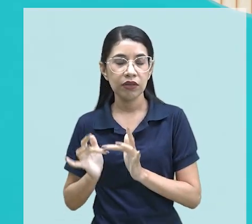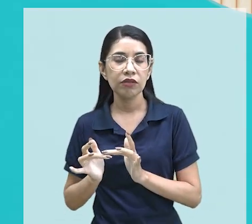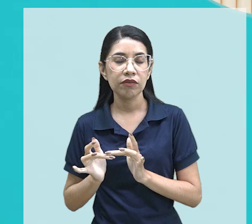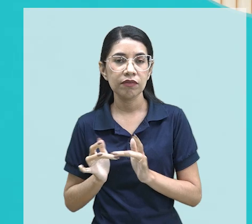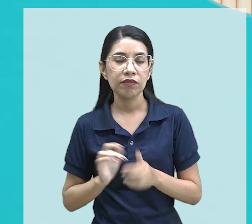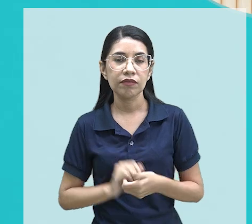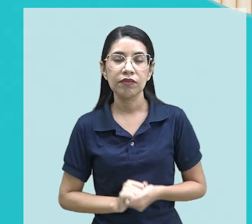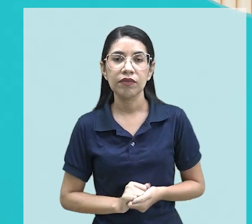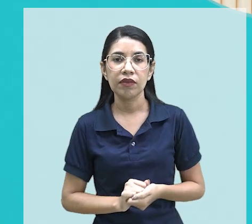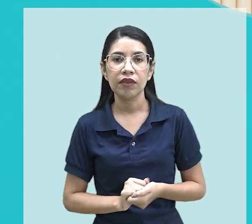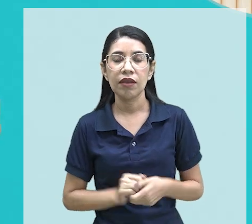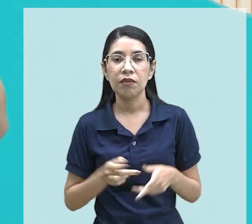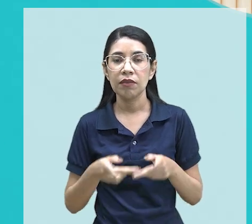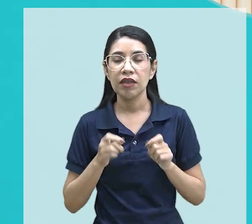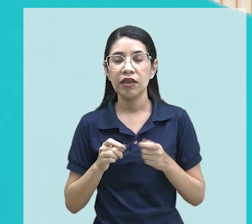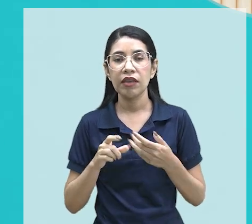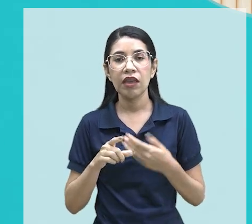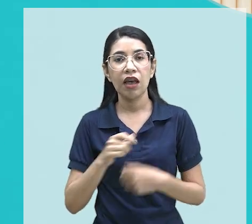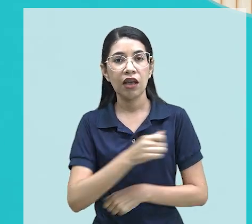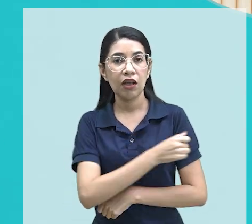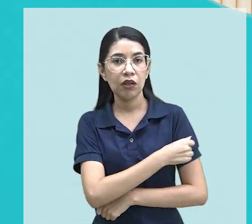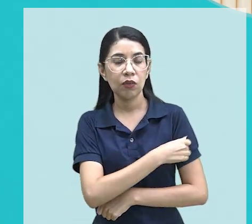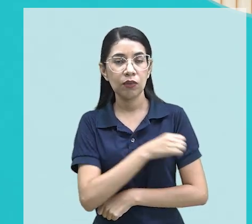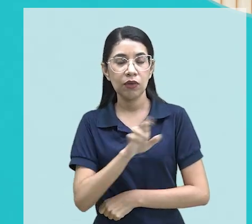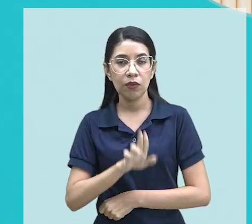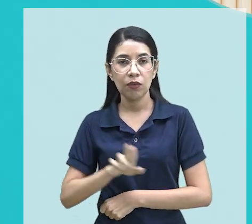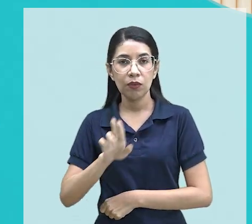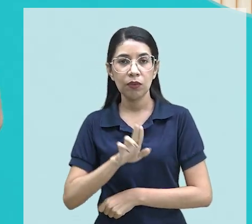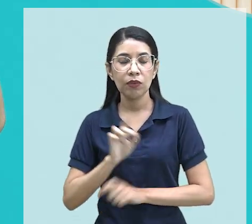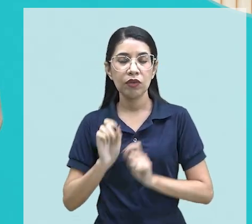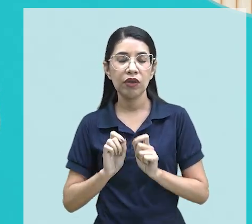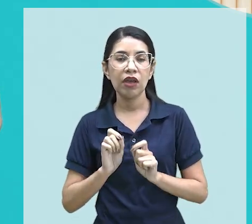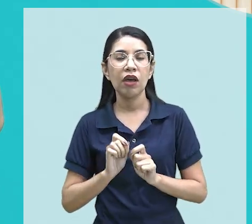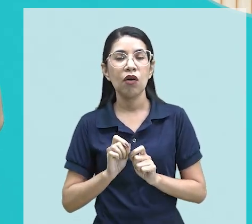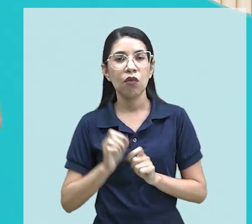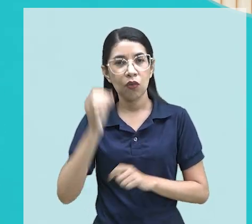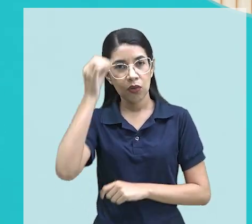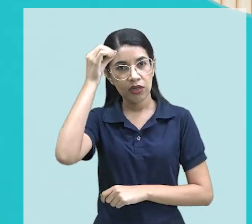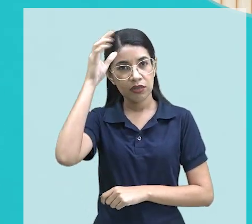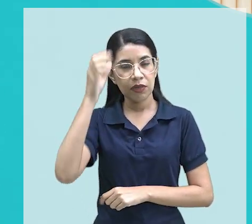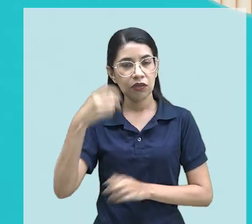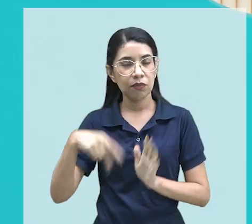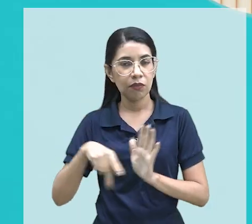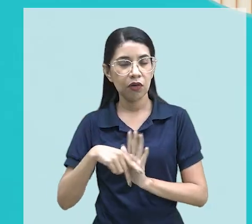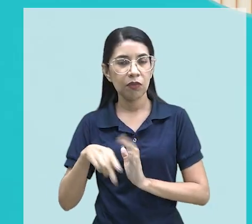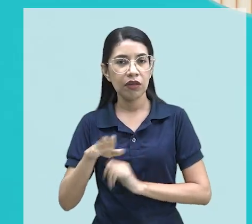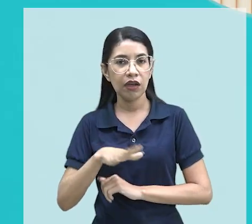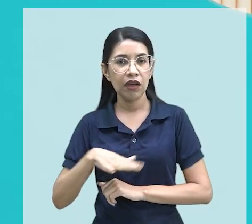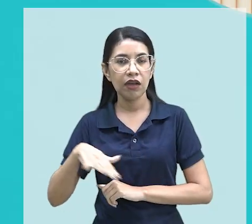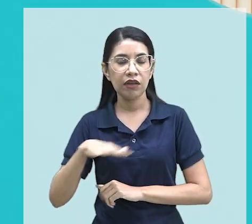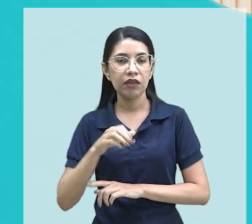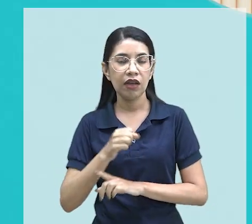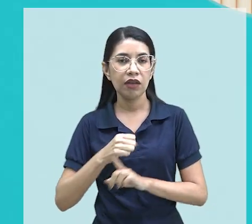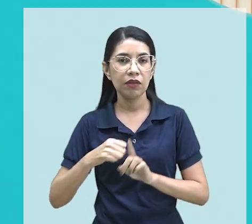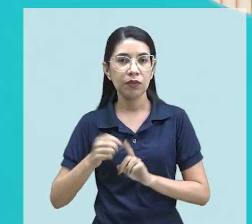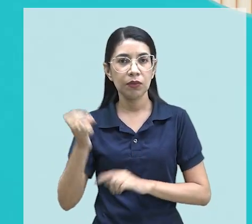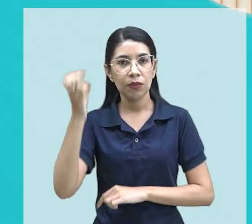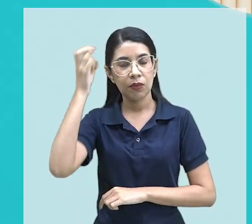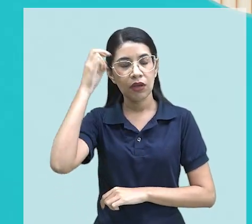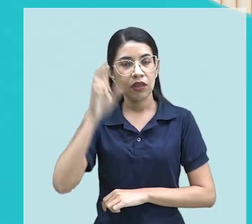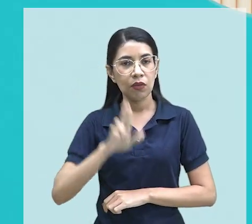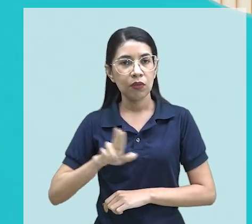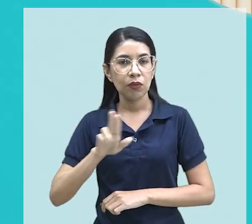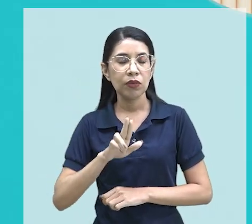né? Então vejam que a Ana Clara, ela usa um repertório sociocultural. Ela coloca o quê? O livro Quarto de